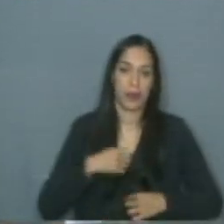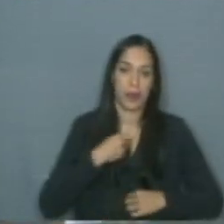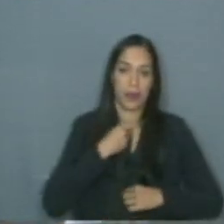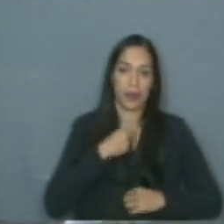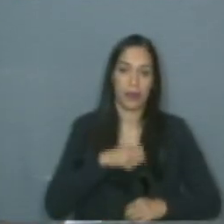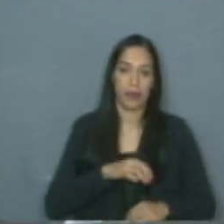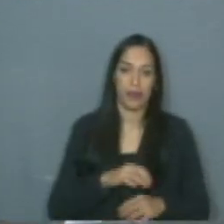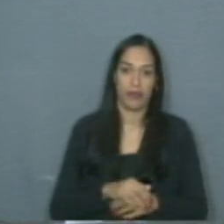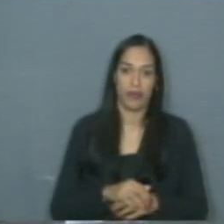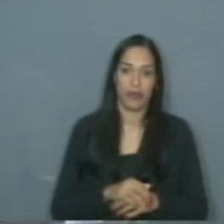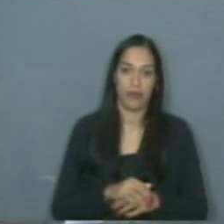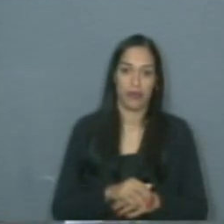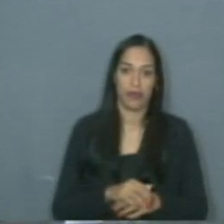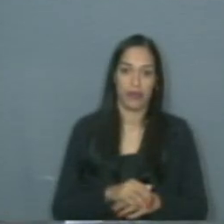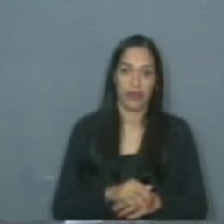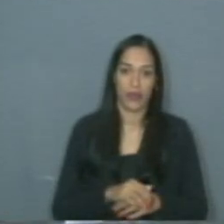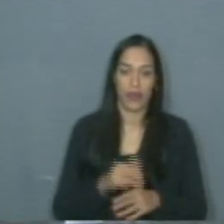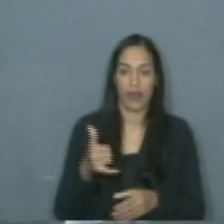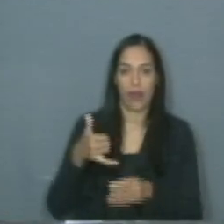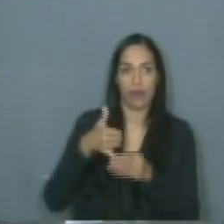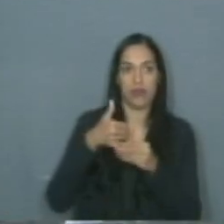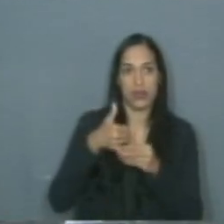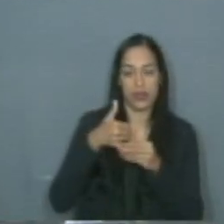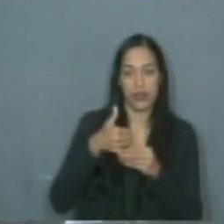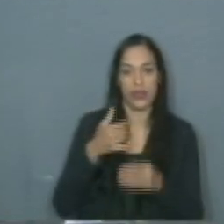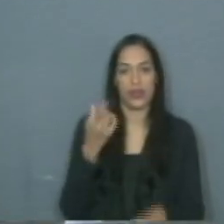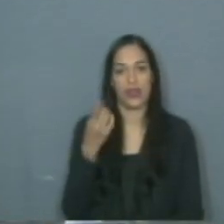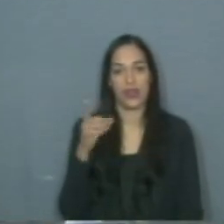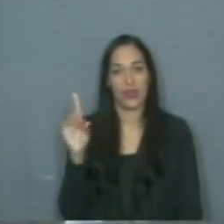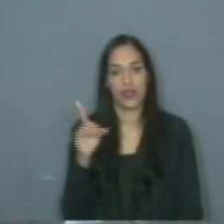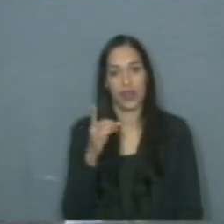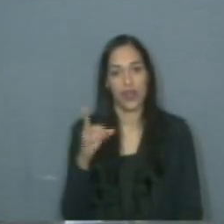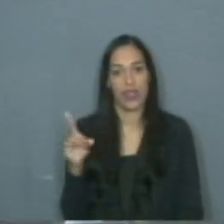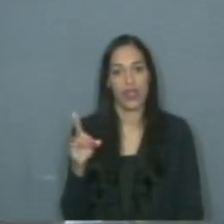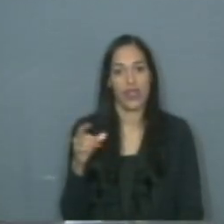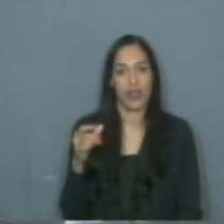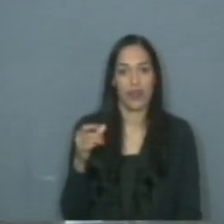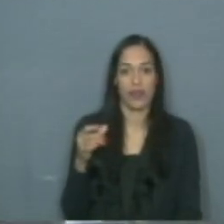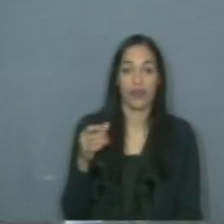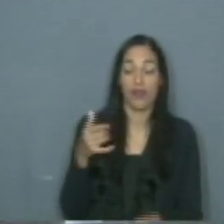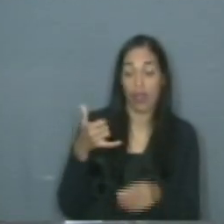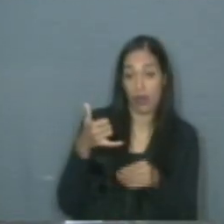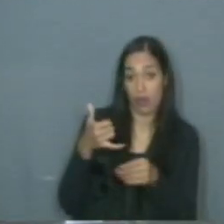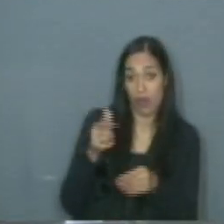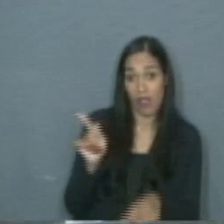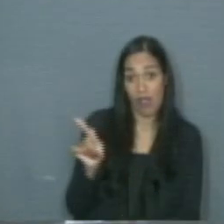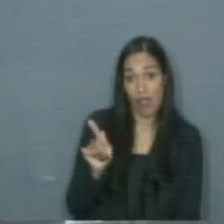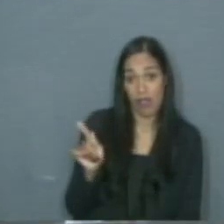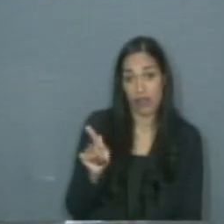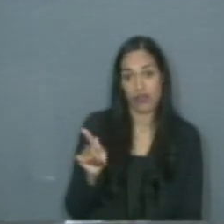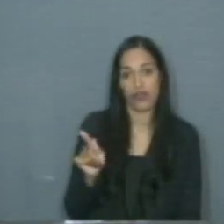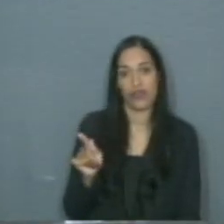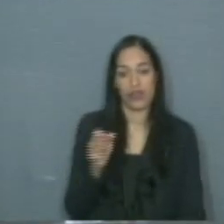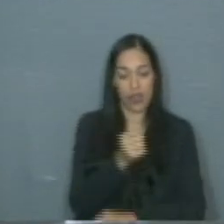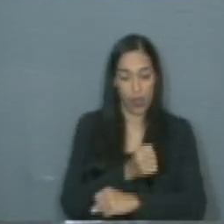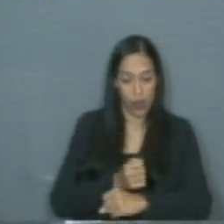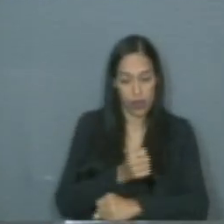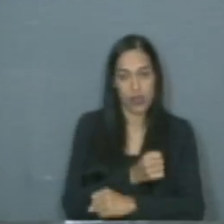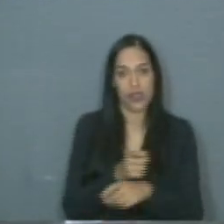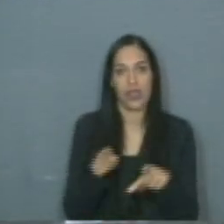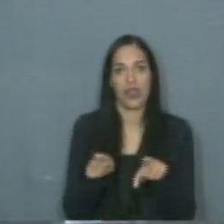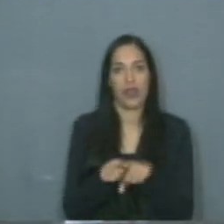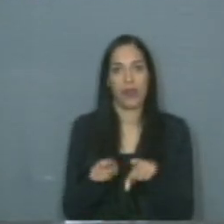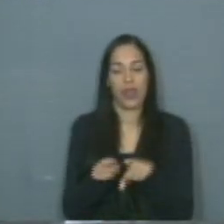Adivinha o que também subiu? Não foi só gasolina, não foi só dólar, foi o gás de cozinha também. E quem